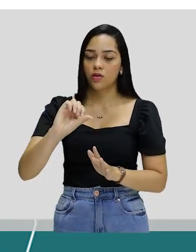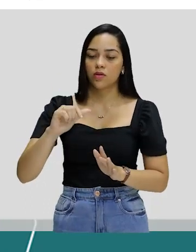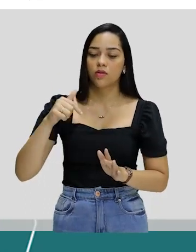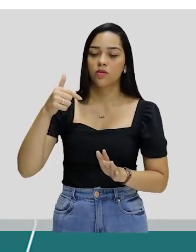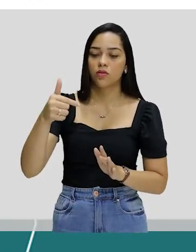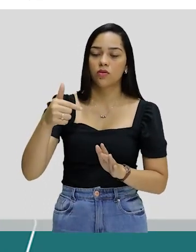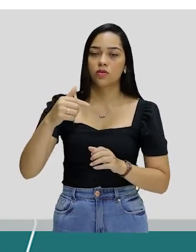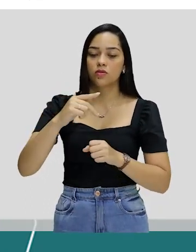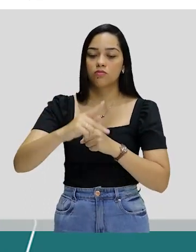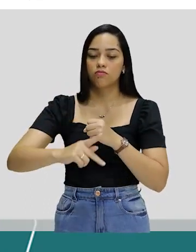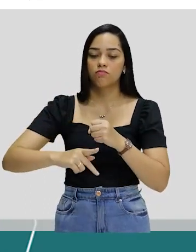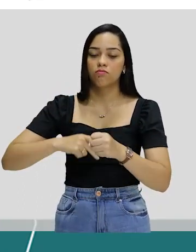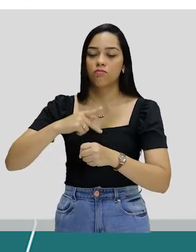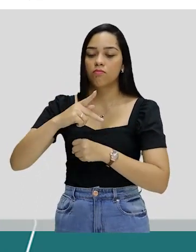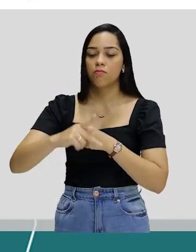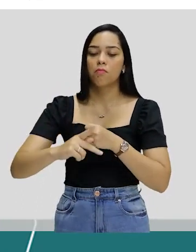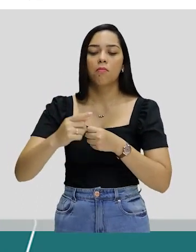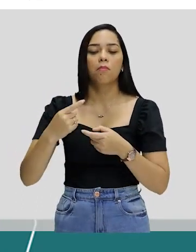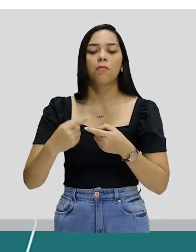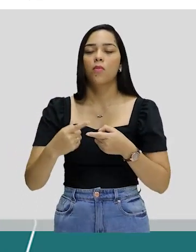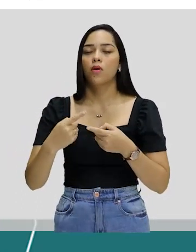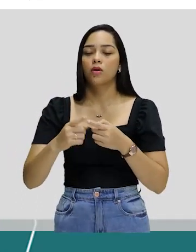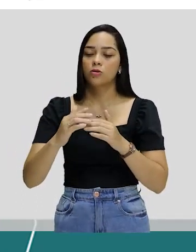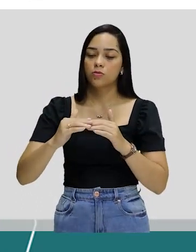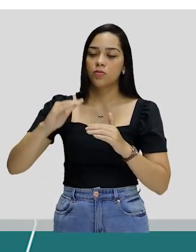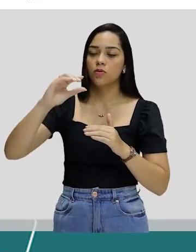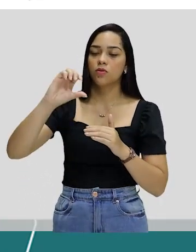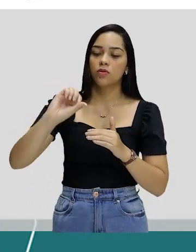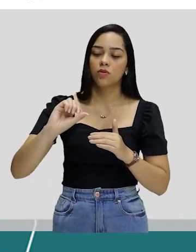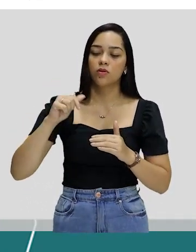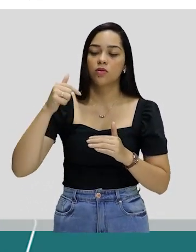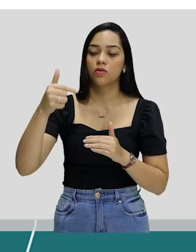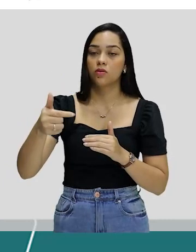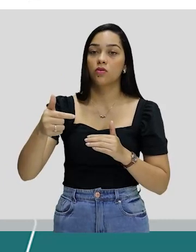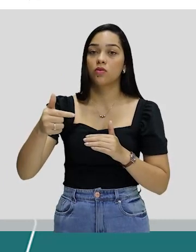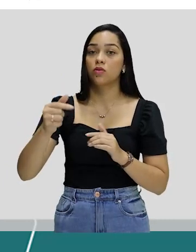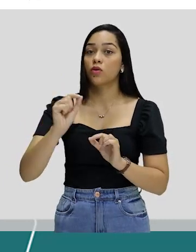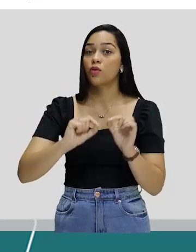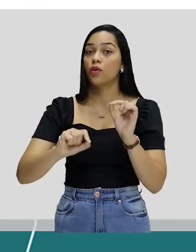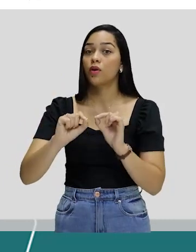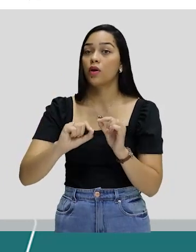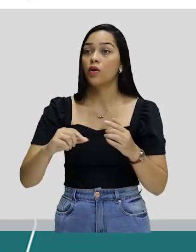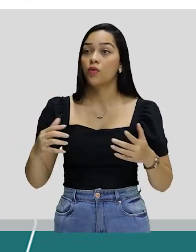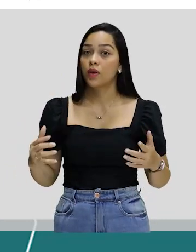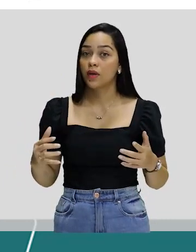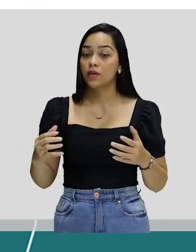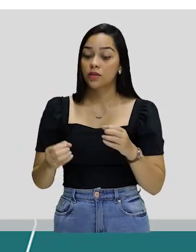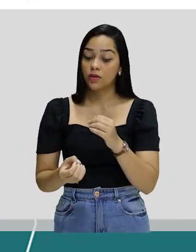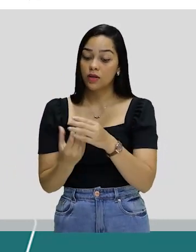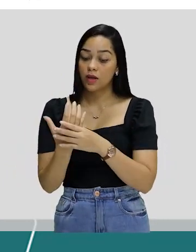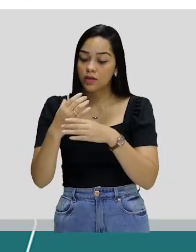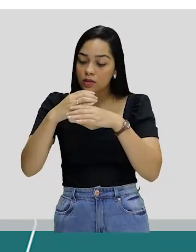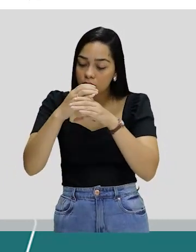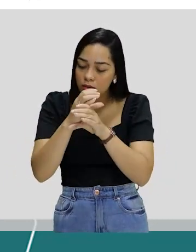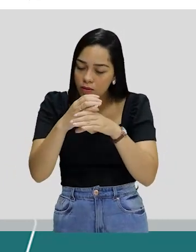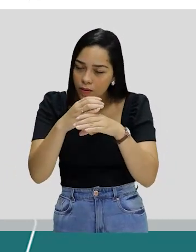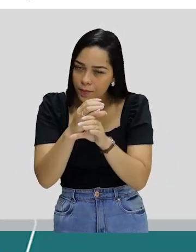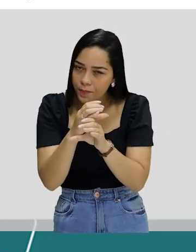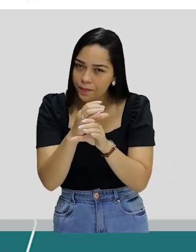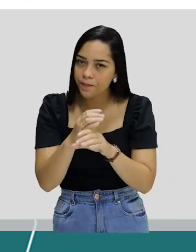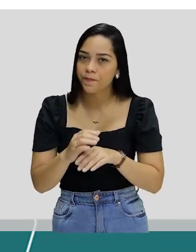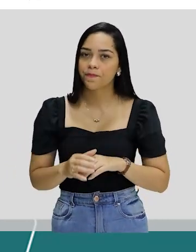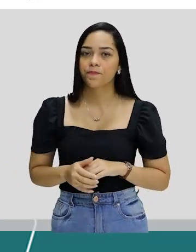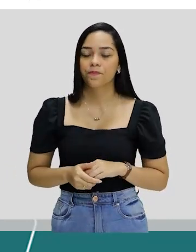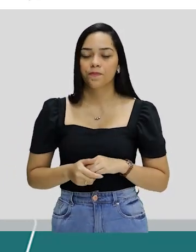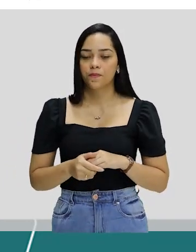92 prótons. Por quê? Superior a 92 são átomos artificiais, feitos